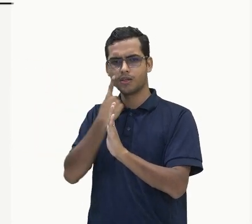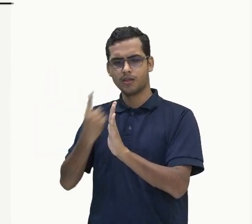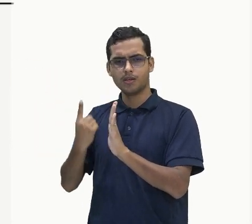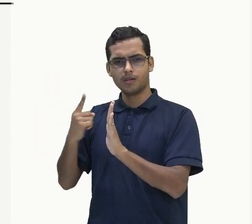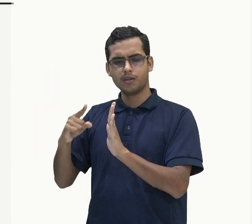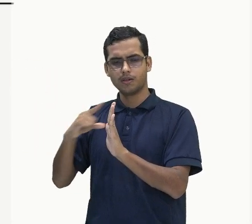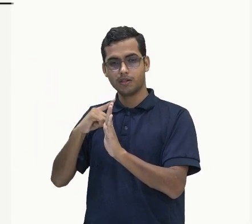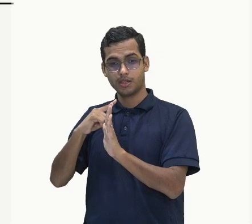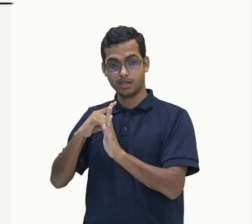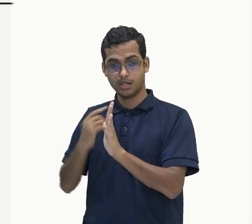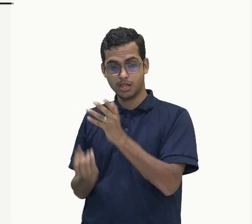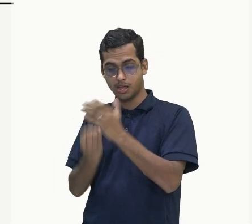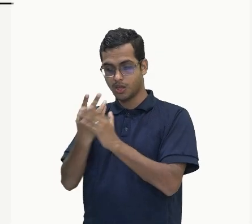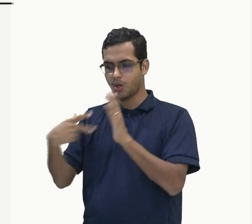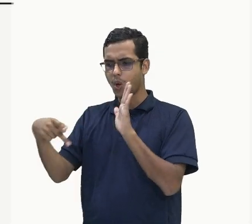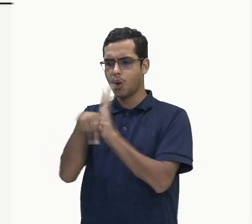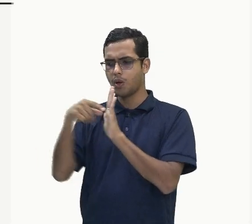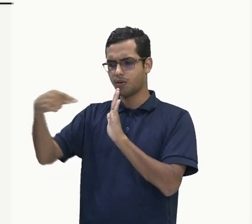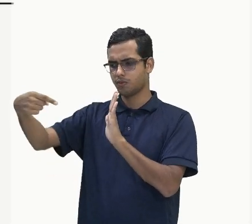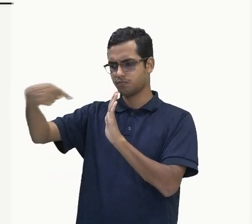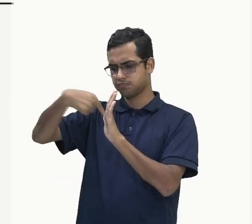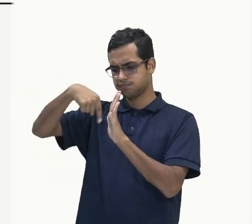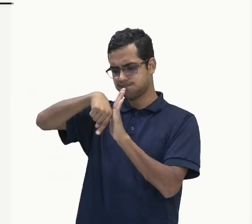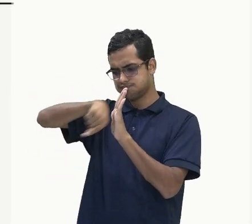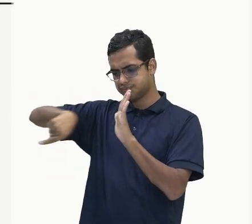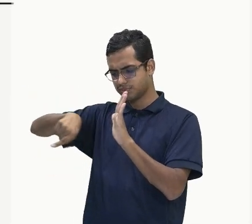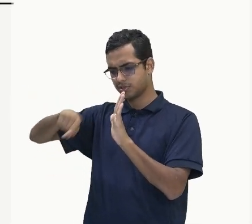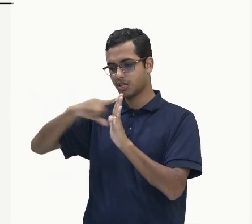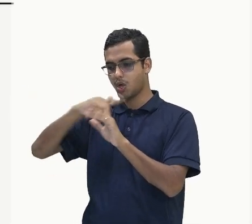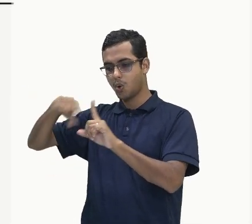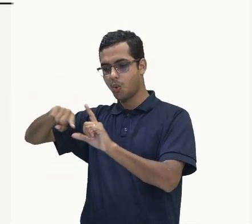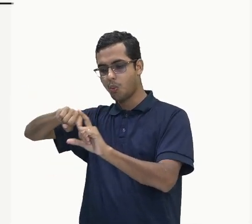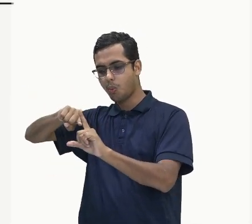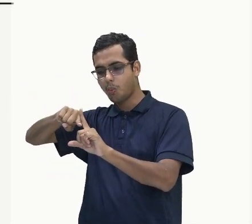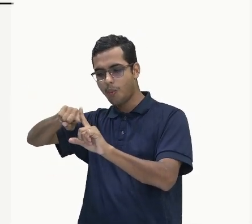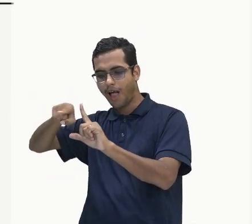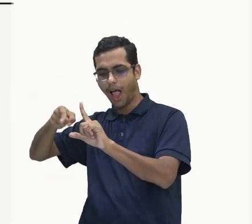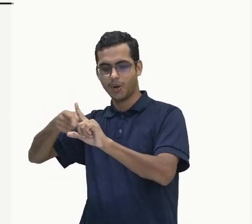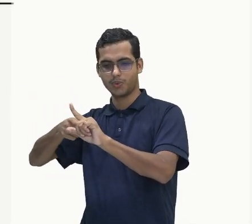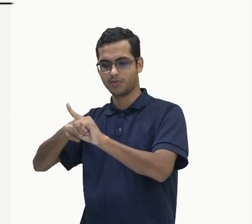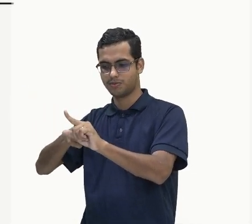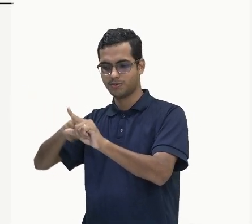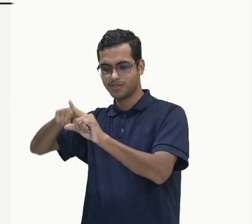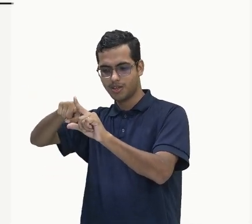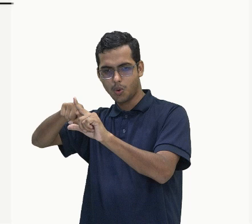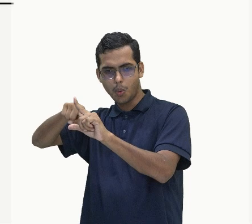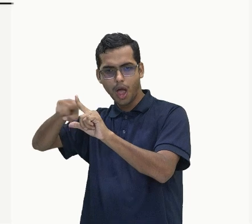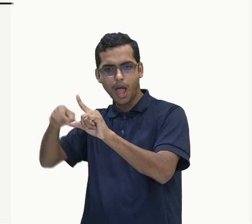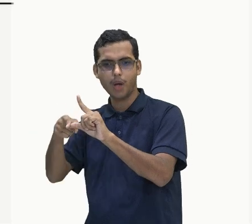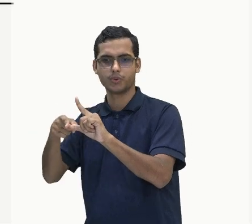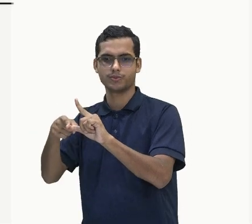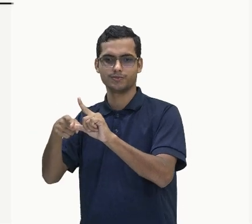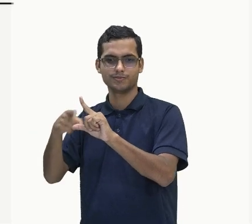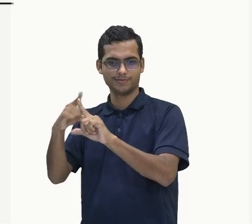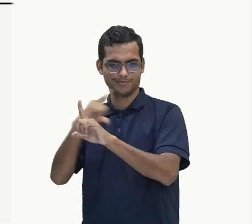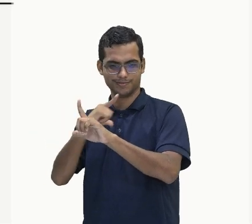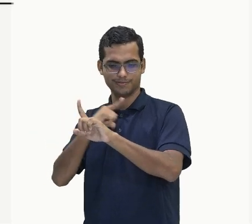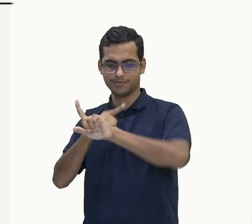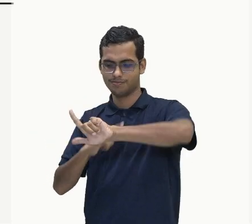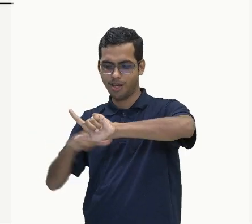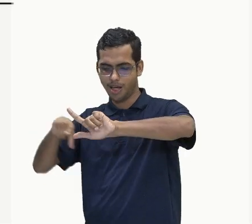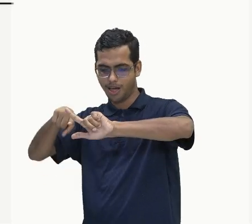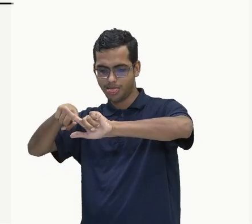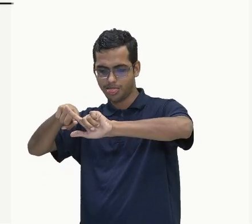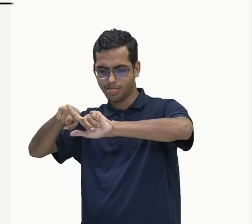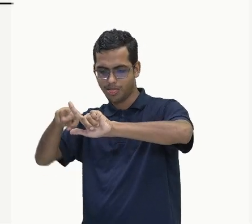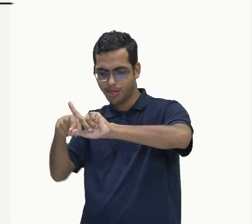incidência e o ângulo de reflexão são iguais, né? É como se fosse aquela propriedade lá do espelho plano. Então aí tem as